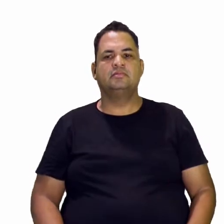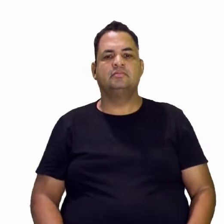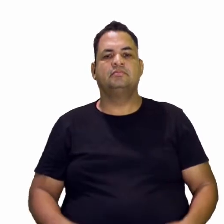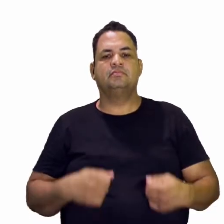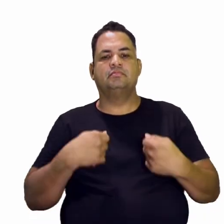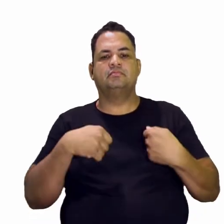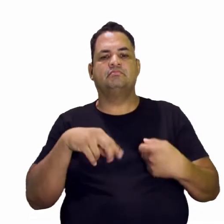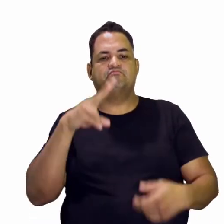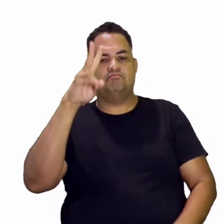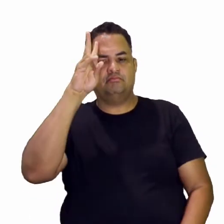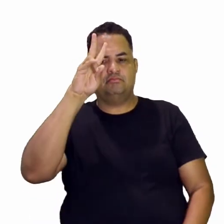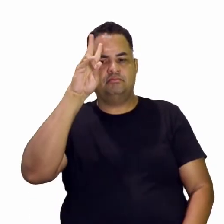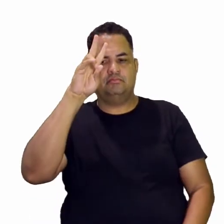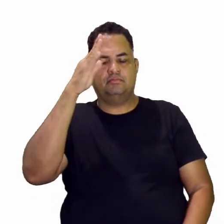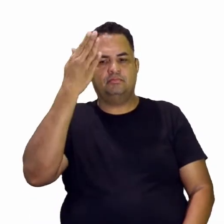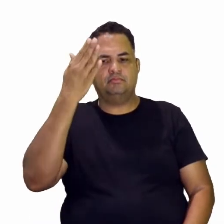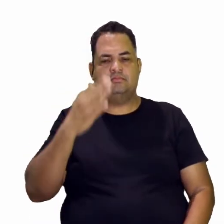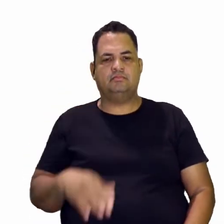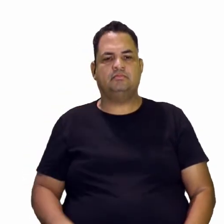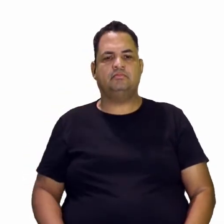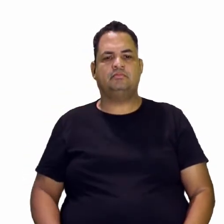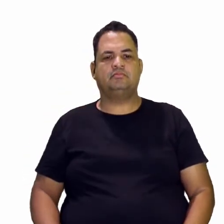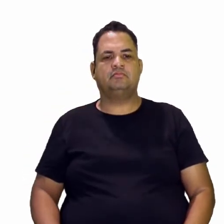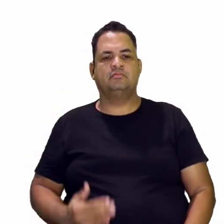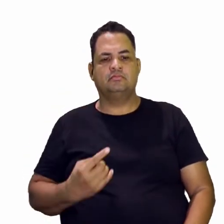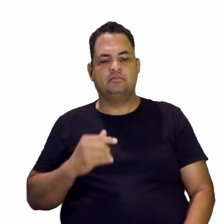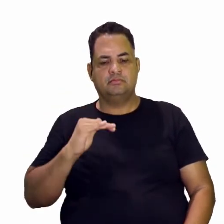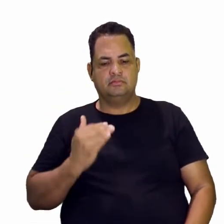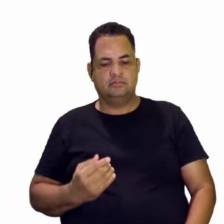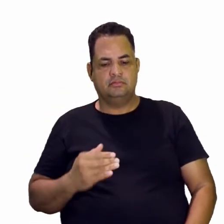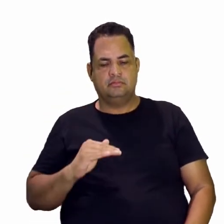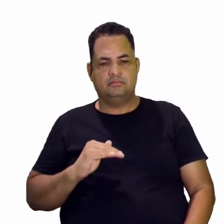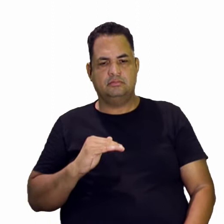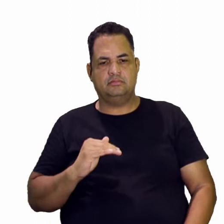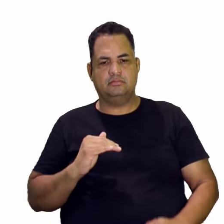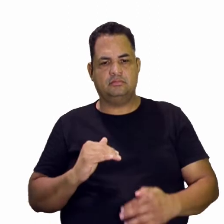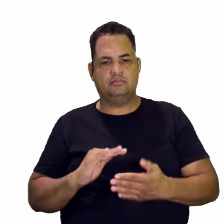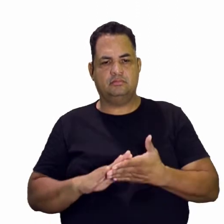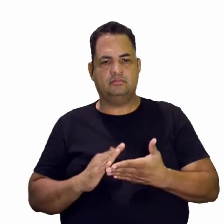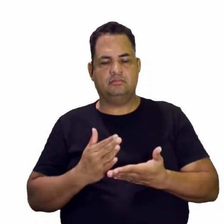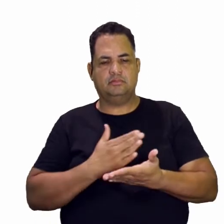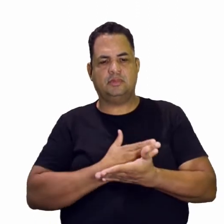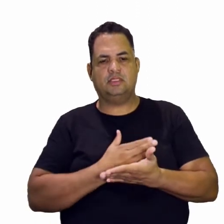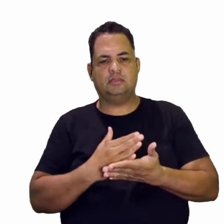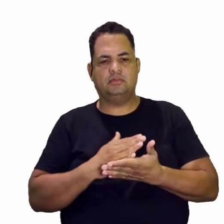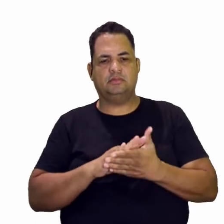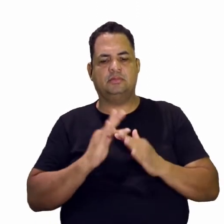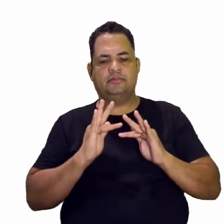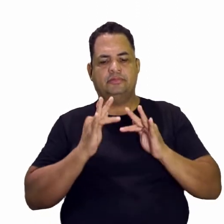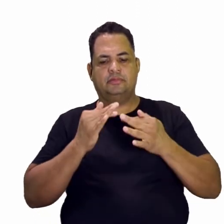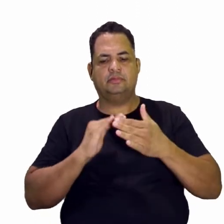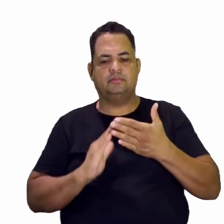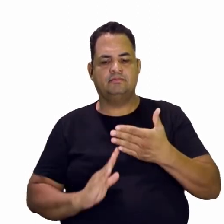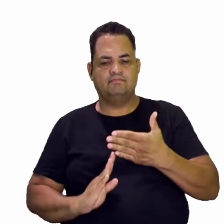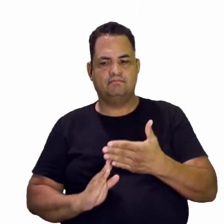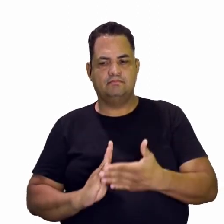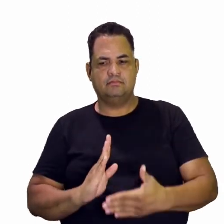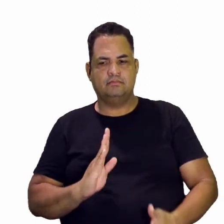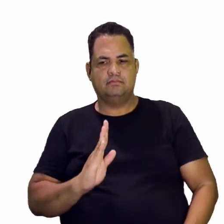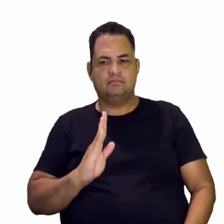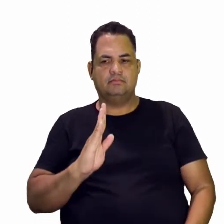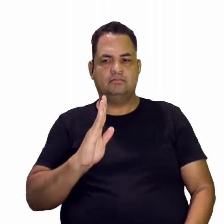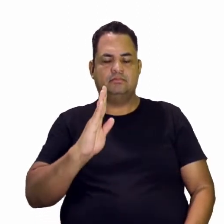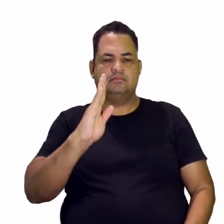precisa lembrar que de baixo para cima, lembra que o processo evolutivo vai lá da finalzinho da tabela para cima. Então, os que